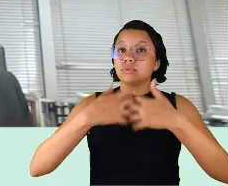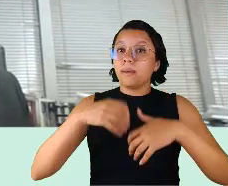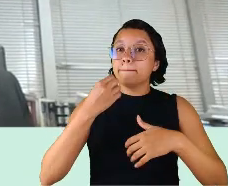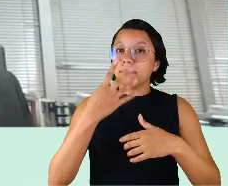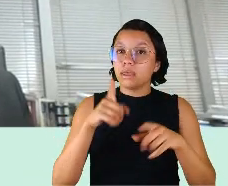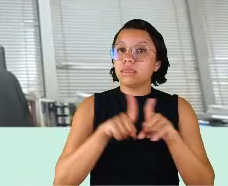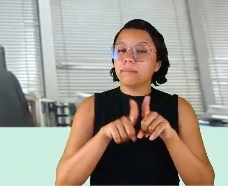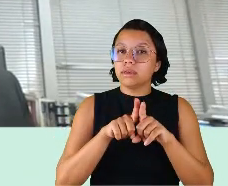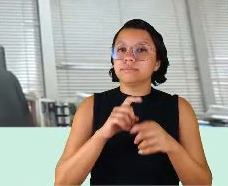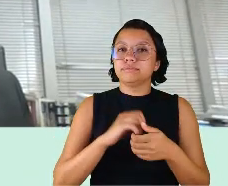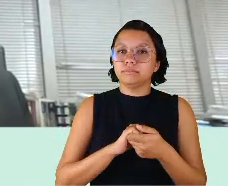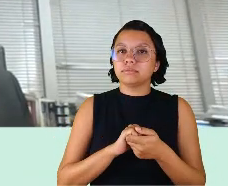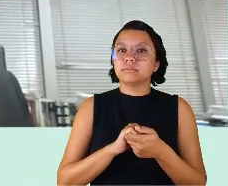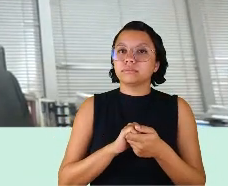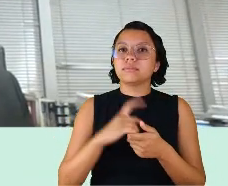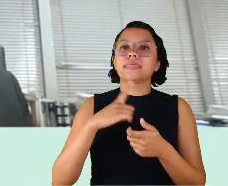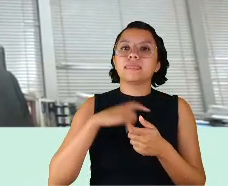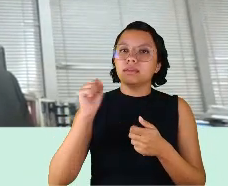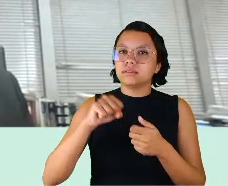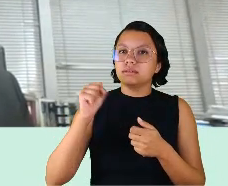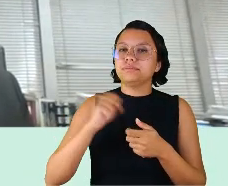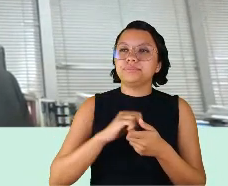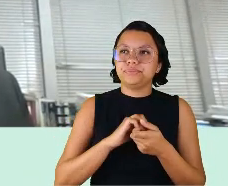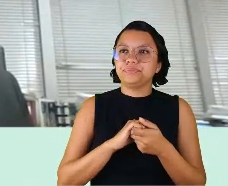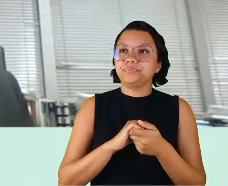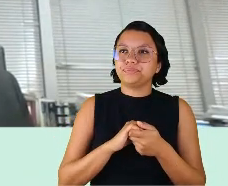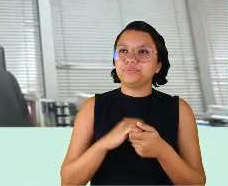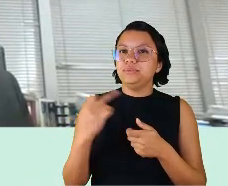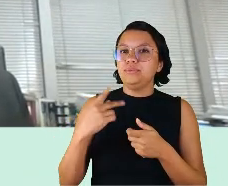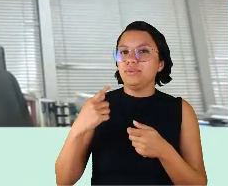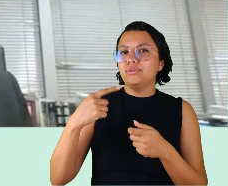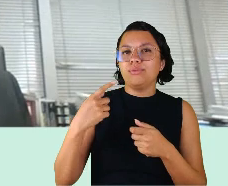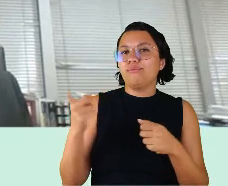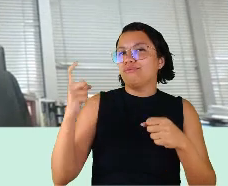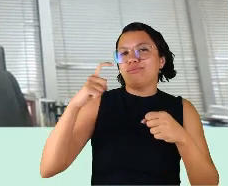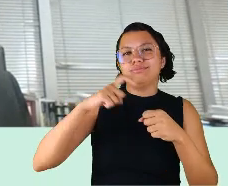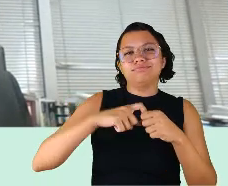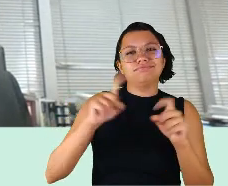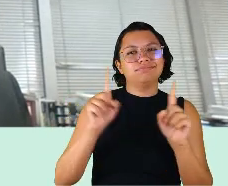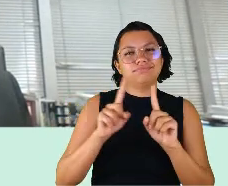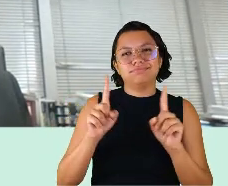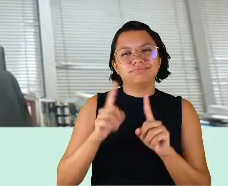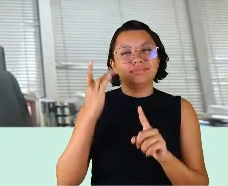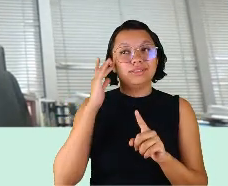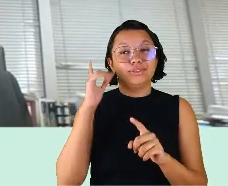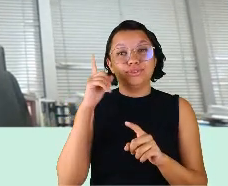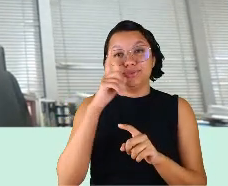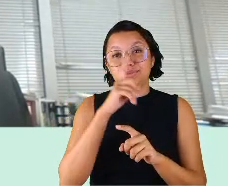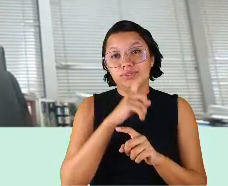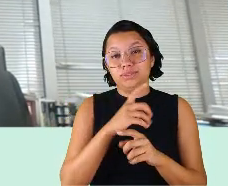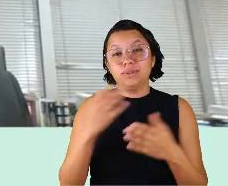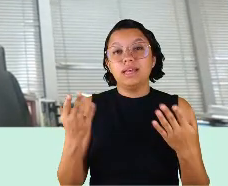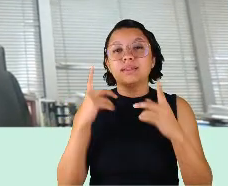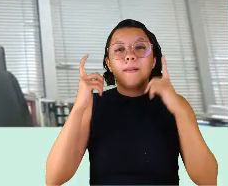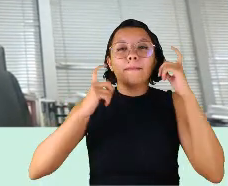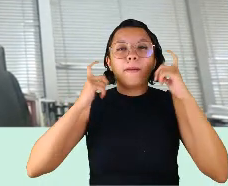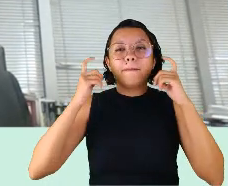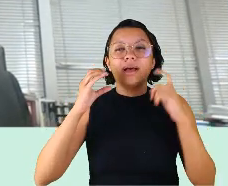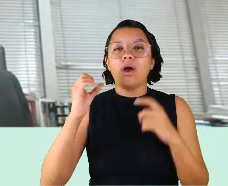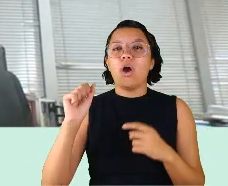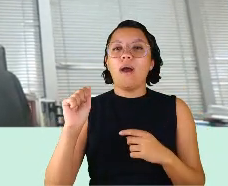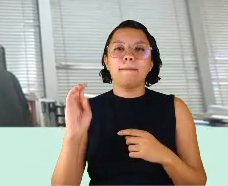bem também, né? Tem sim. Nós não vamos voltar atrás, né? Acho muito difícil. Essa preocupação da